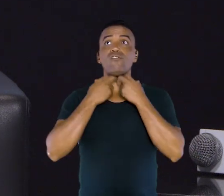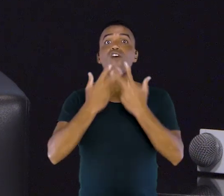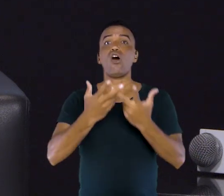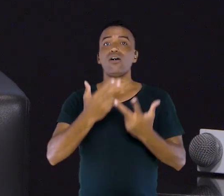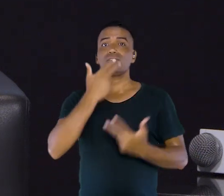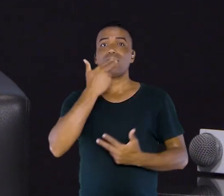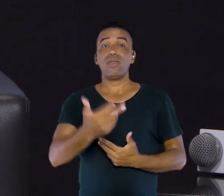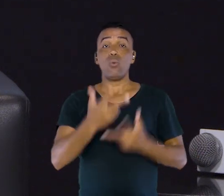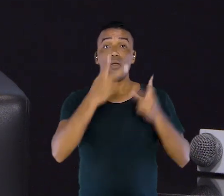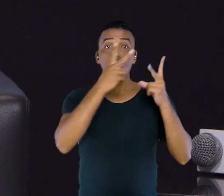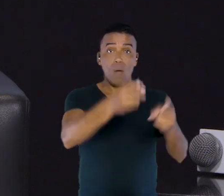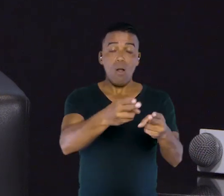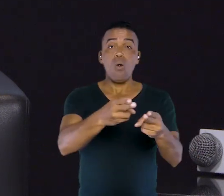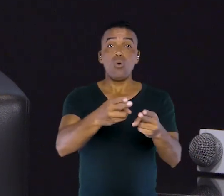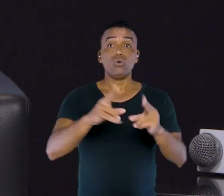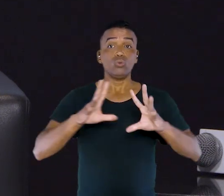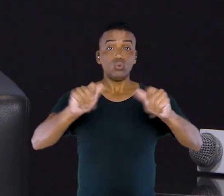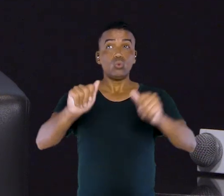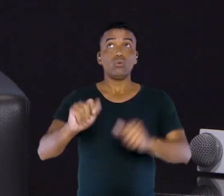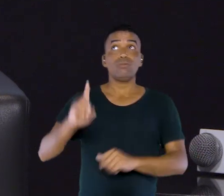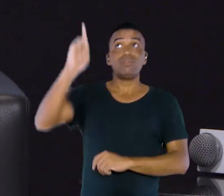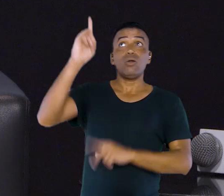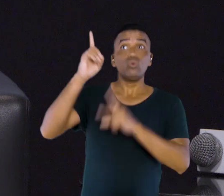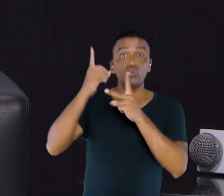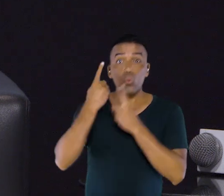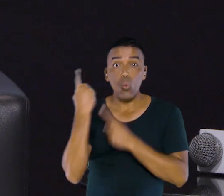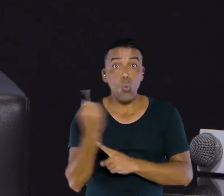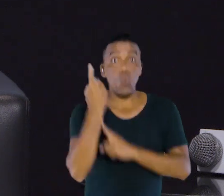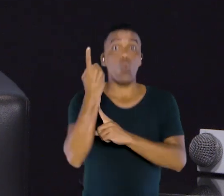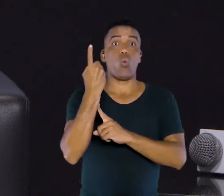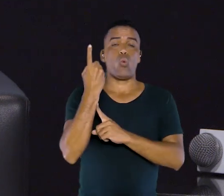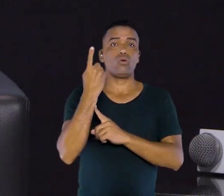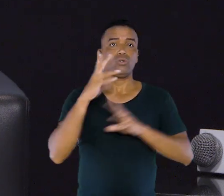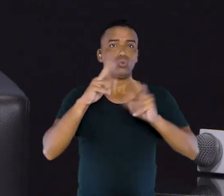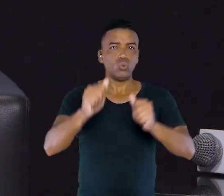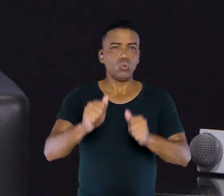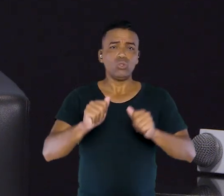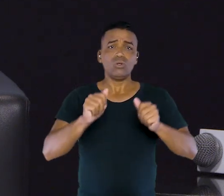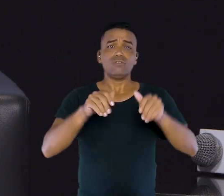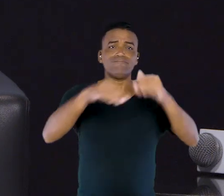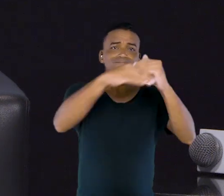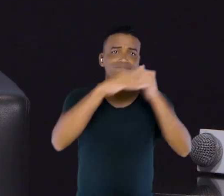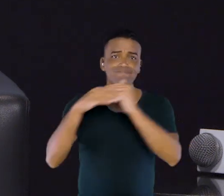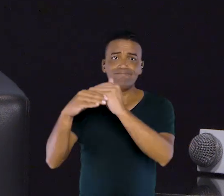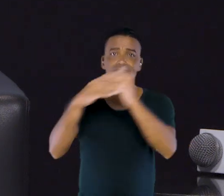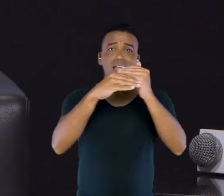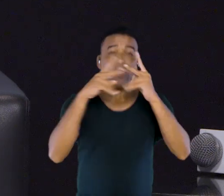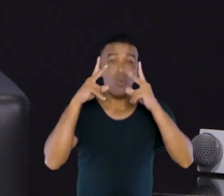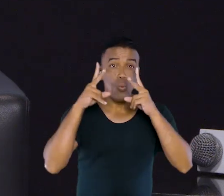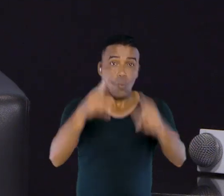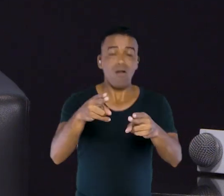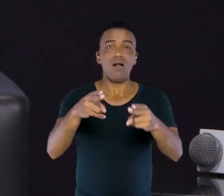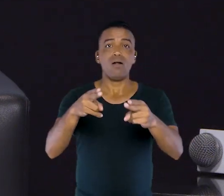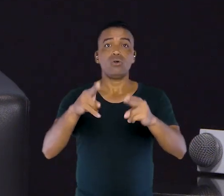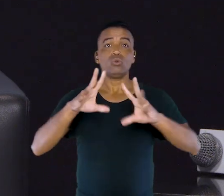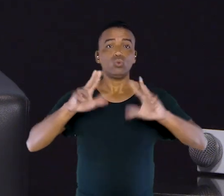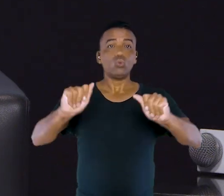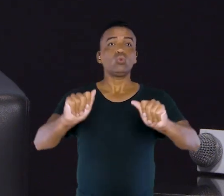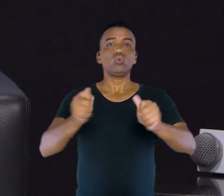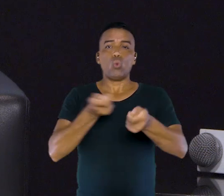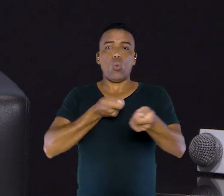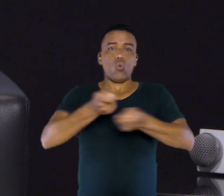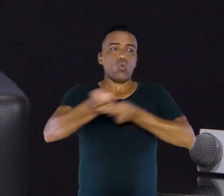falarem uma única língua, quando todos tiverem o mesmo Deus, quando todos tentarem ser iguais, quando todos os seres